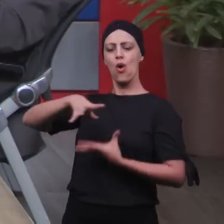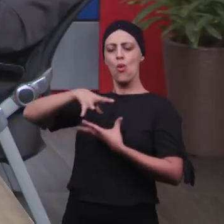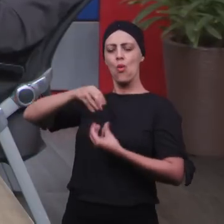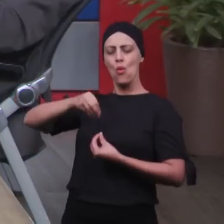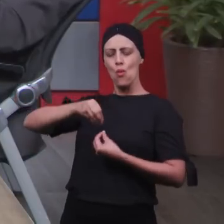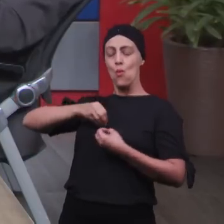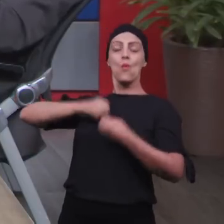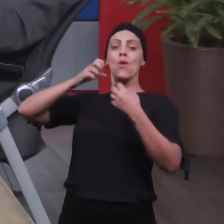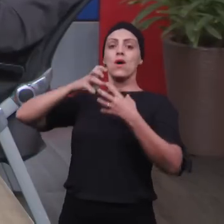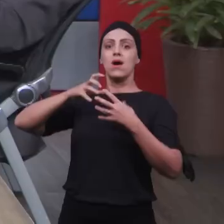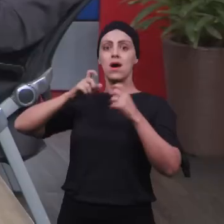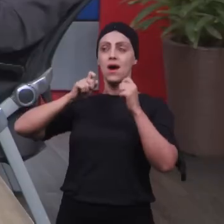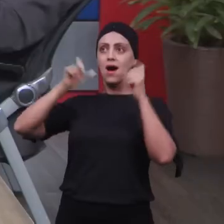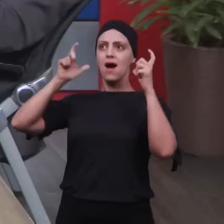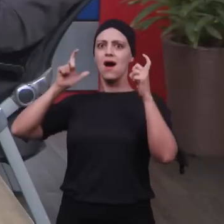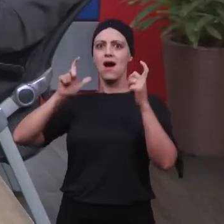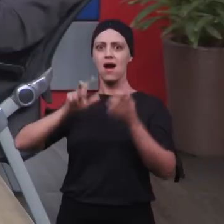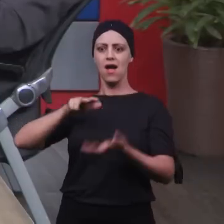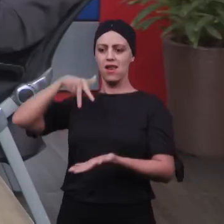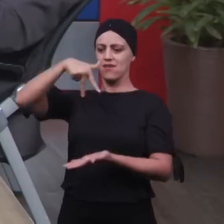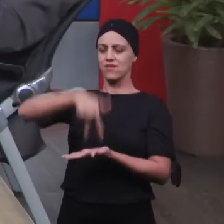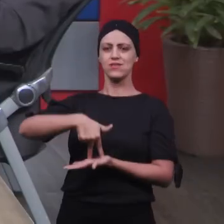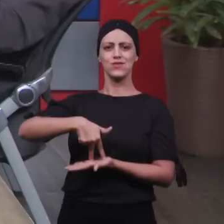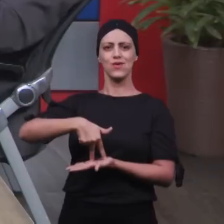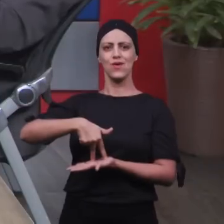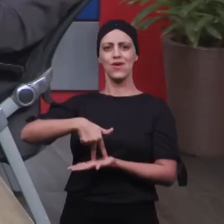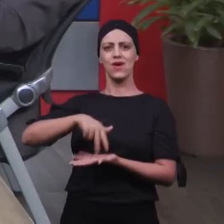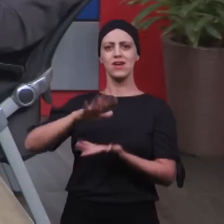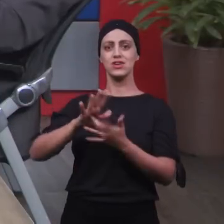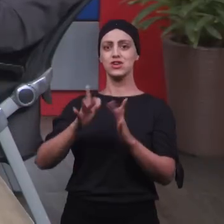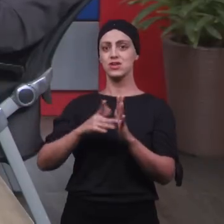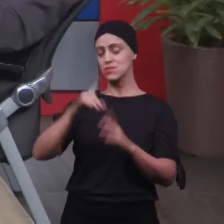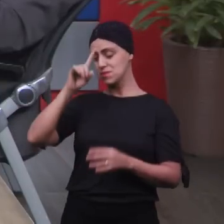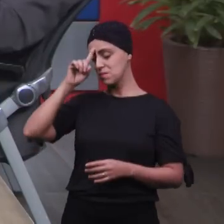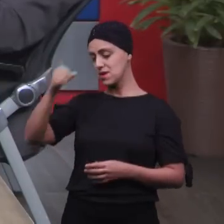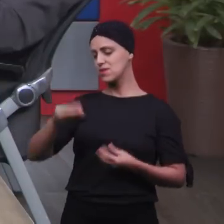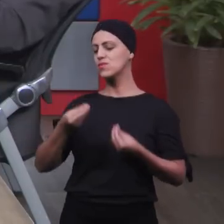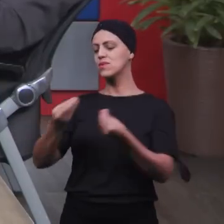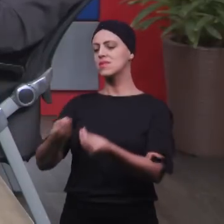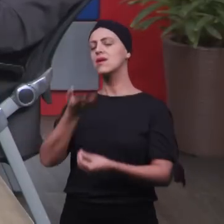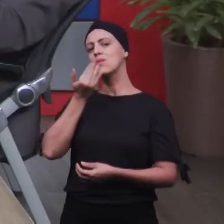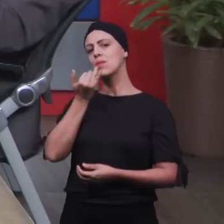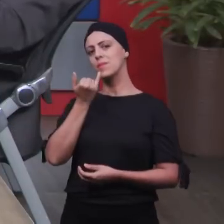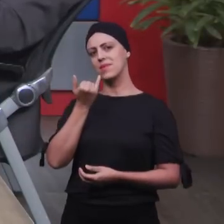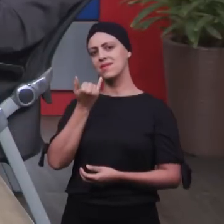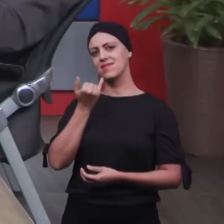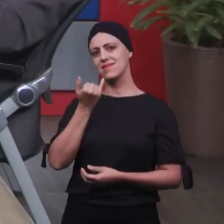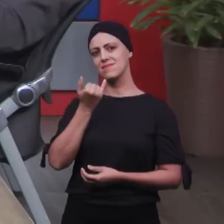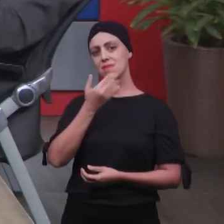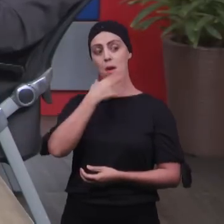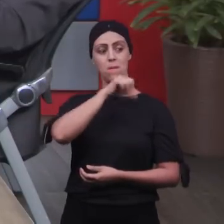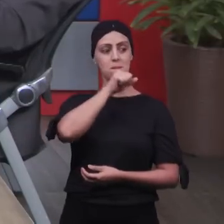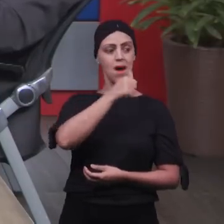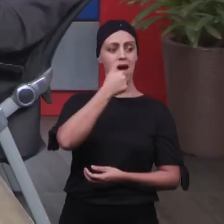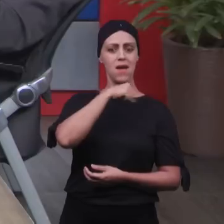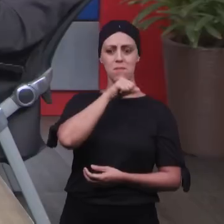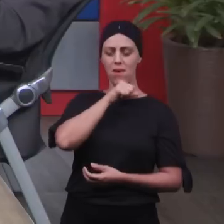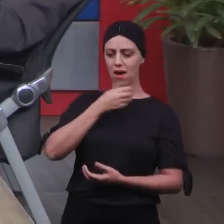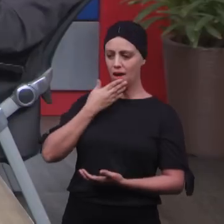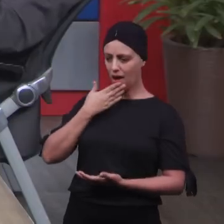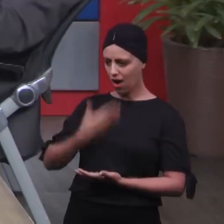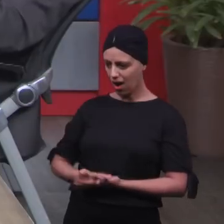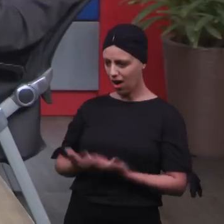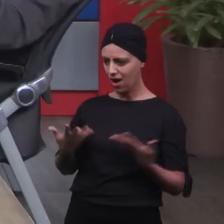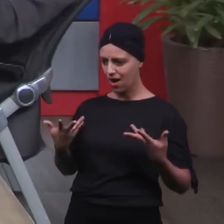se levantou. E Jesus mandou que lhe dessem de comer. E seus pais ficaram maravilhados.